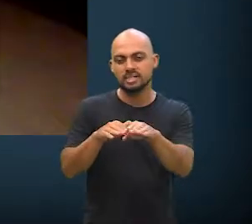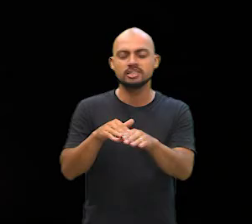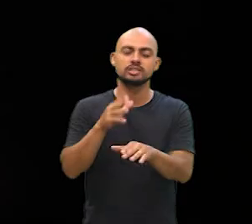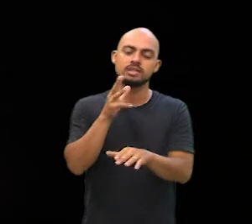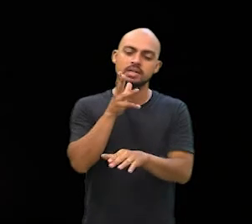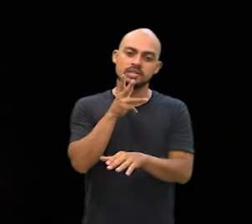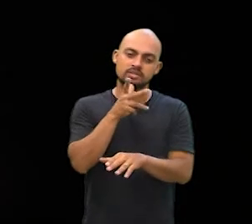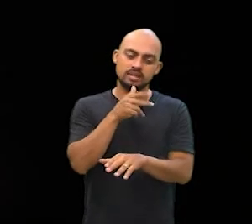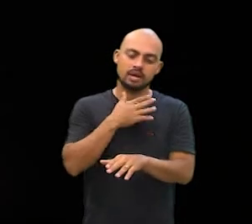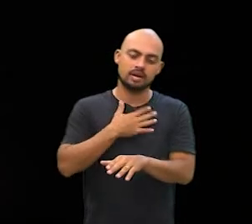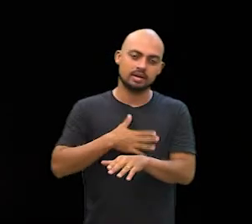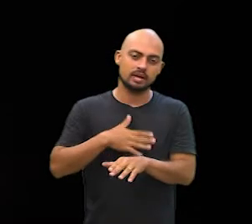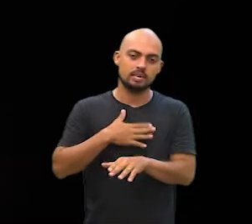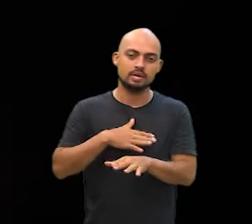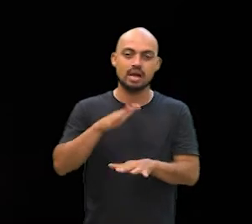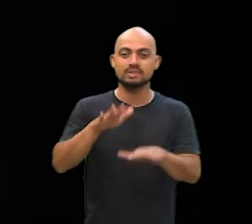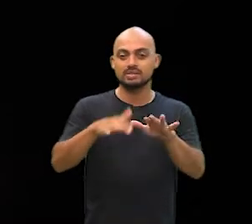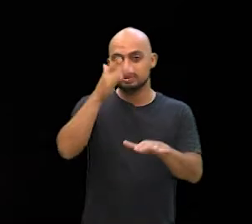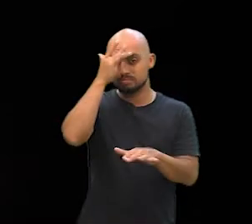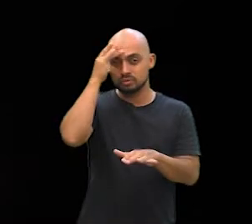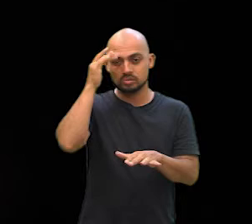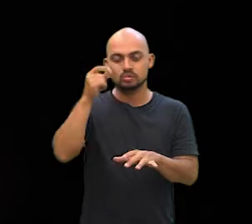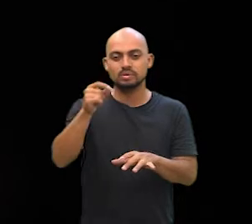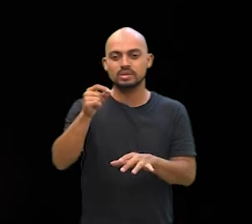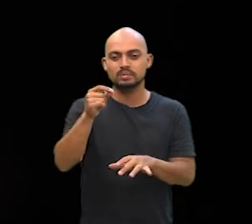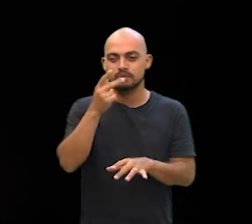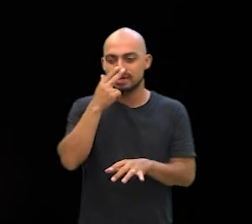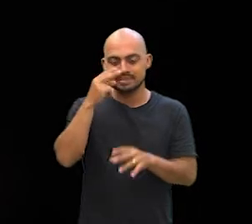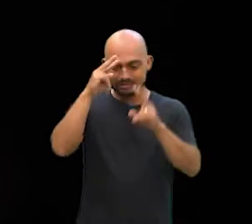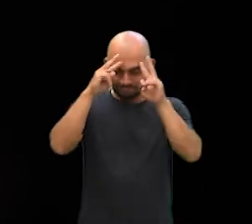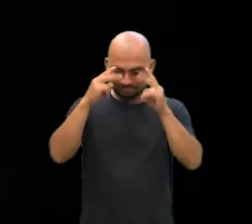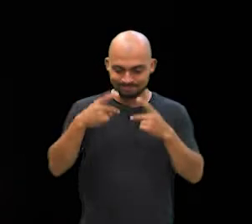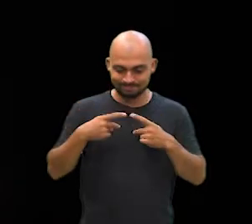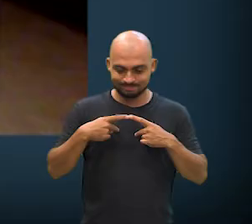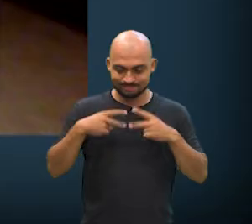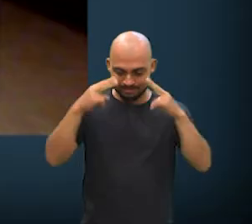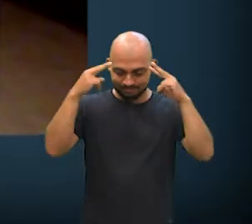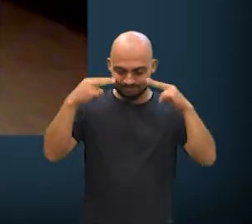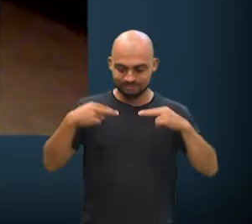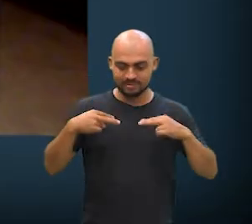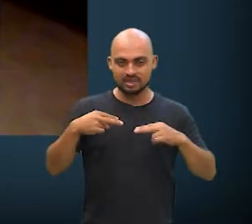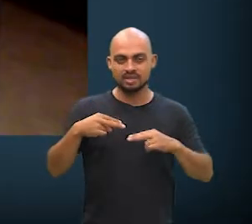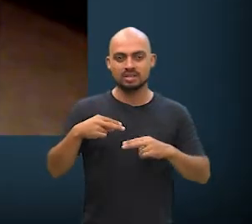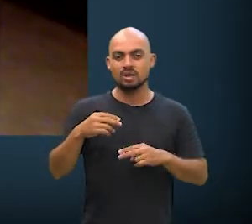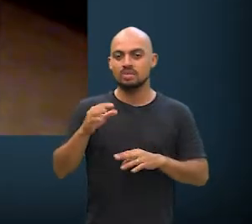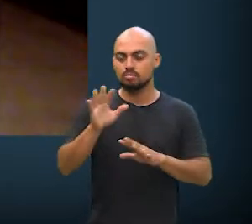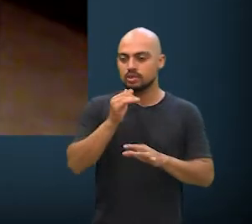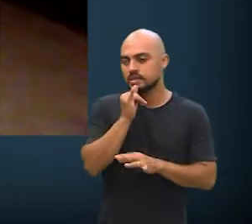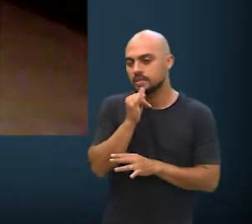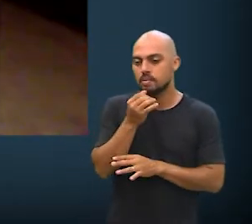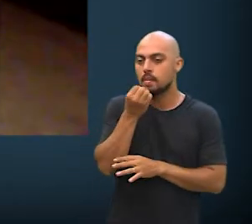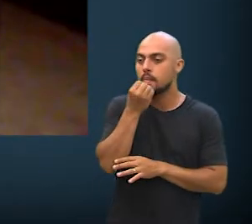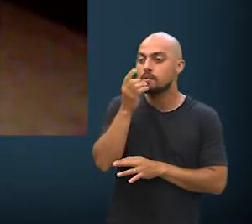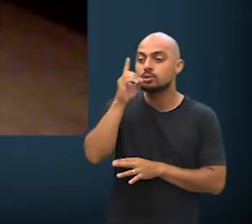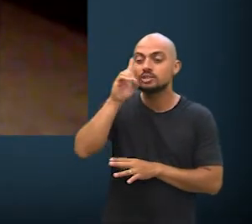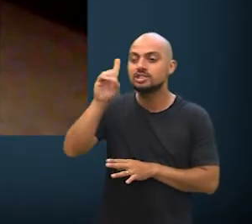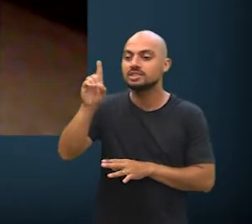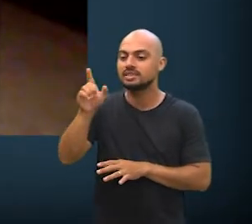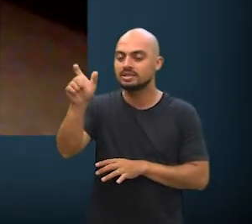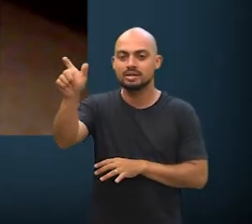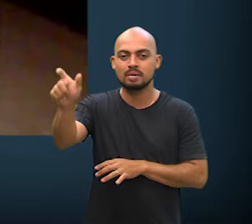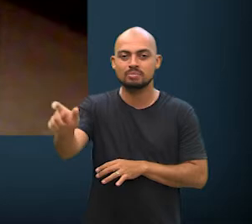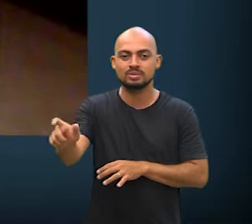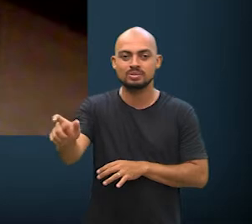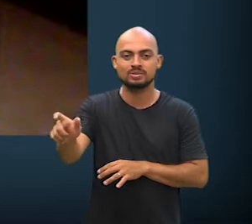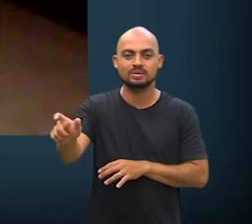né? As pessoas já não se ouvem, já não se sentem mais, então... Você falar só um bom dia ou um feliz aniversário para a pessoa,